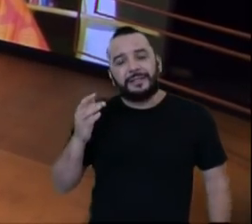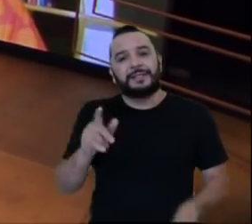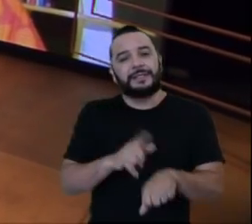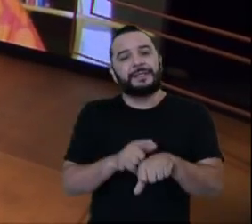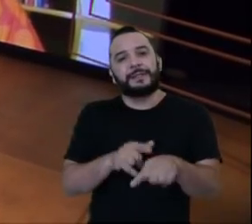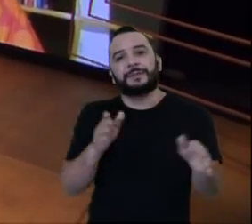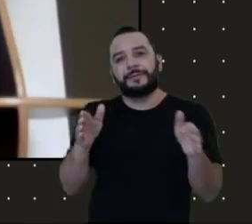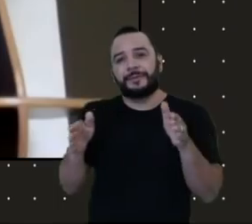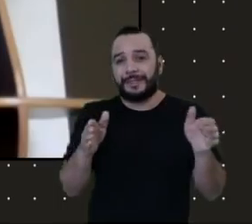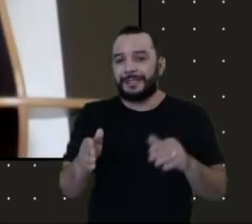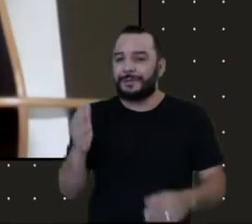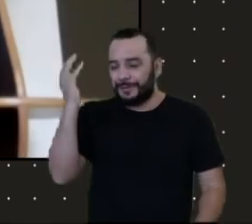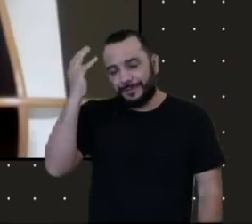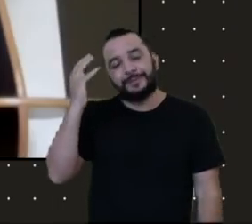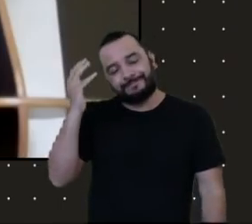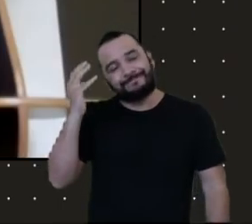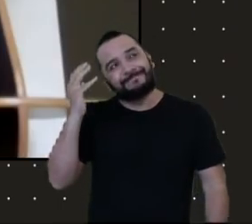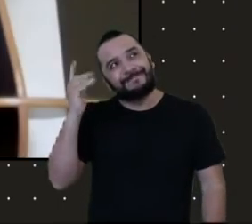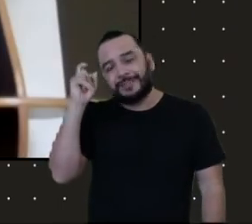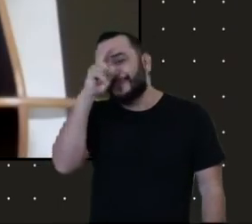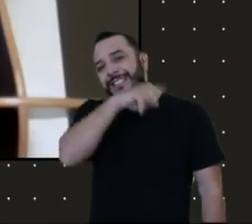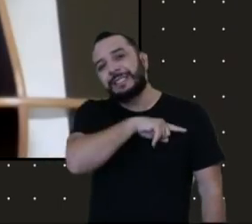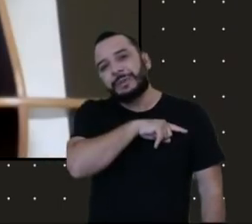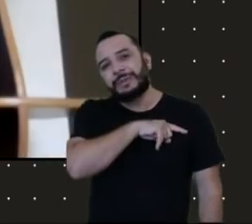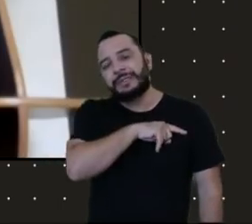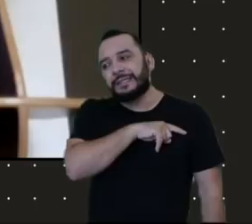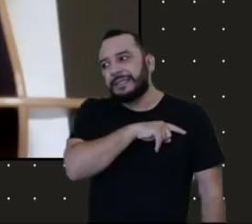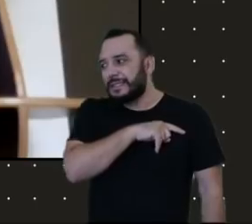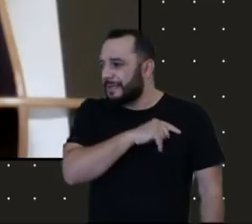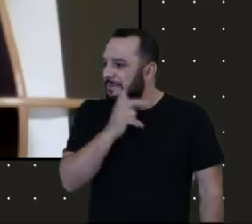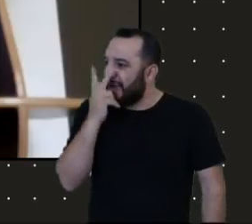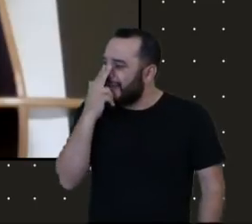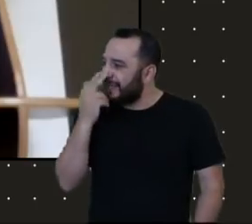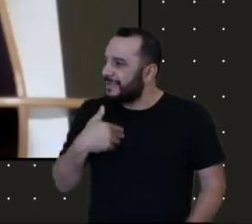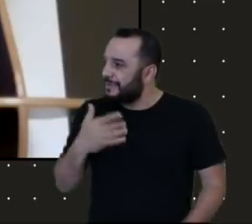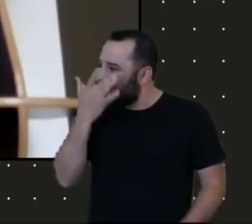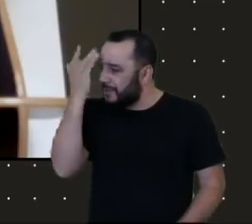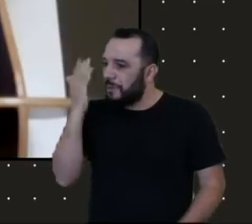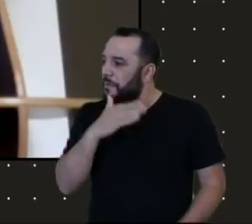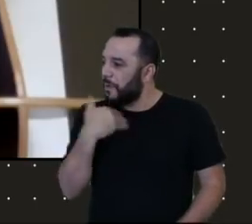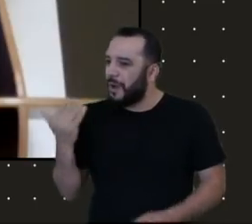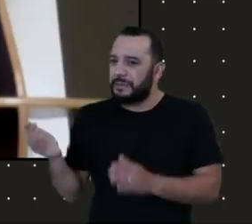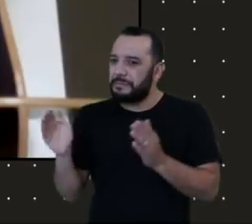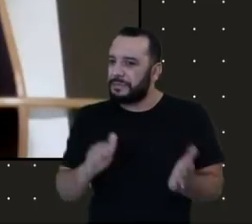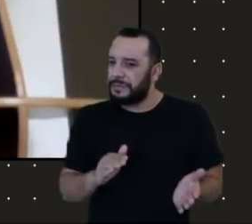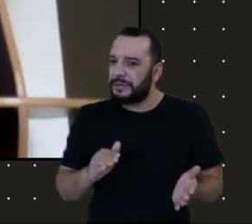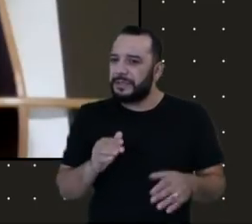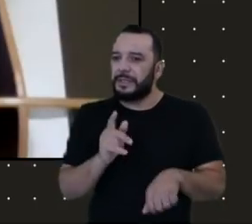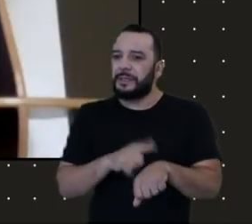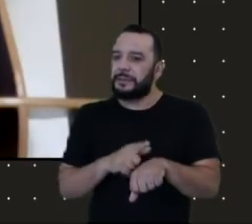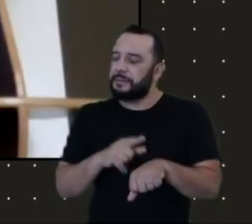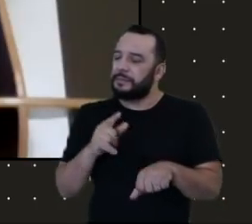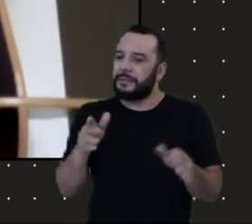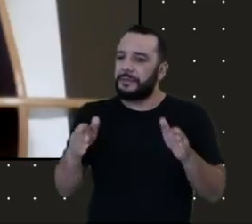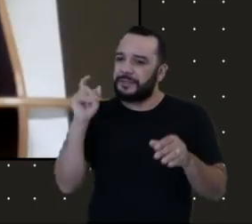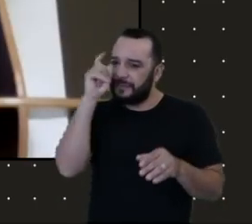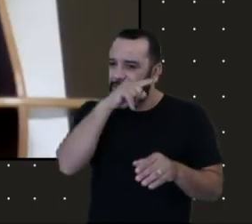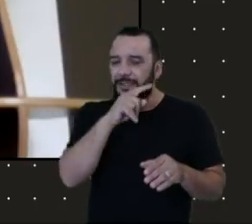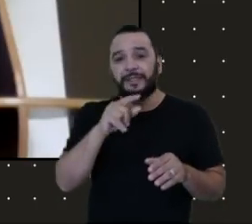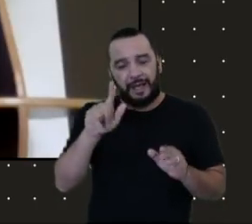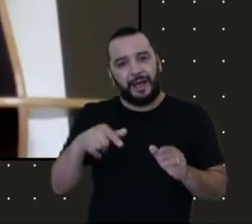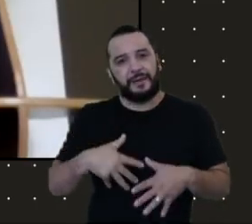da existência. Estamos nele como árvores da floresta. Então, era um texto que ajudava muito